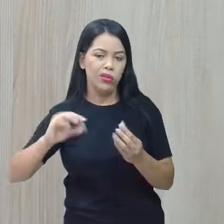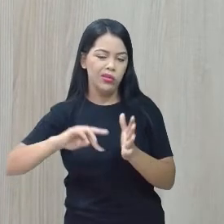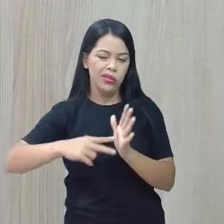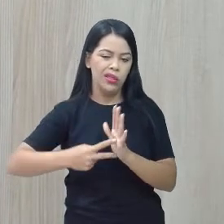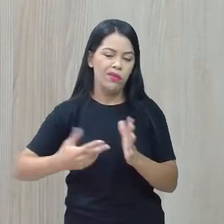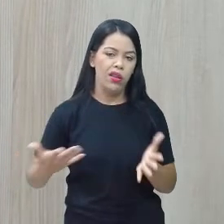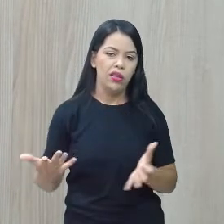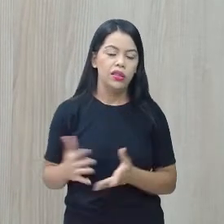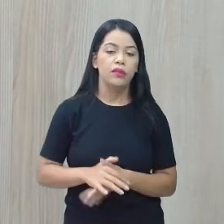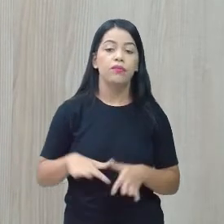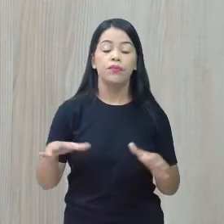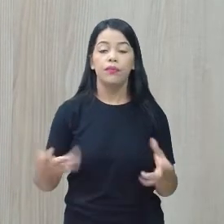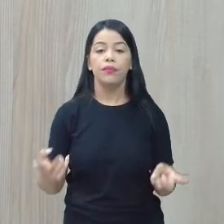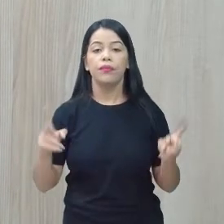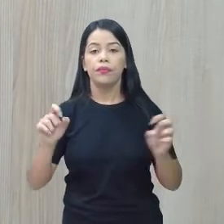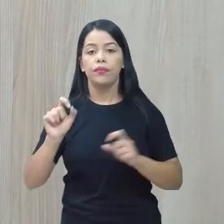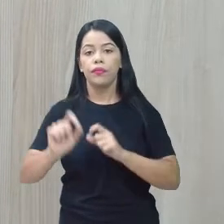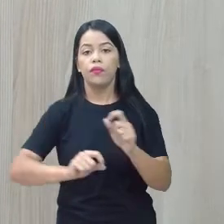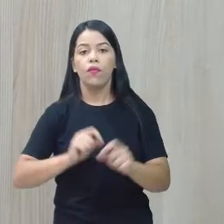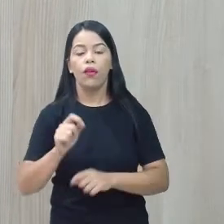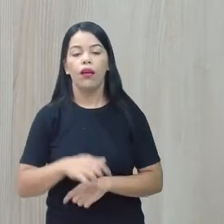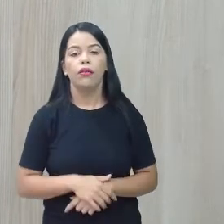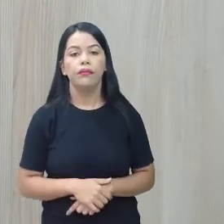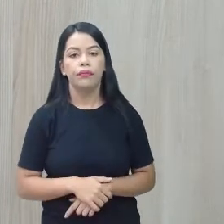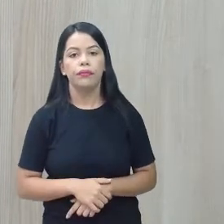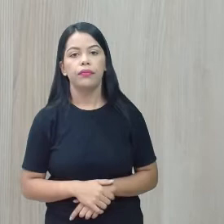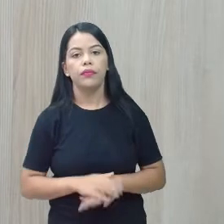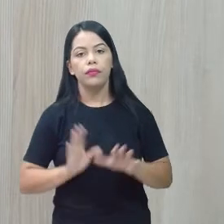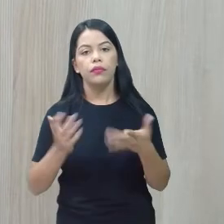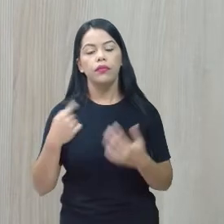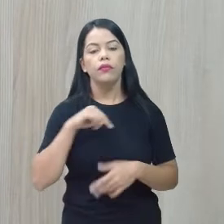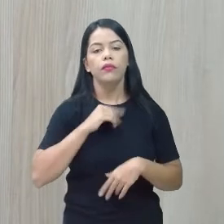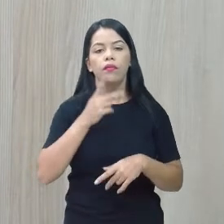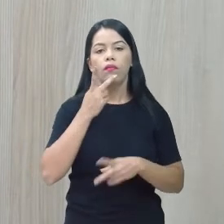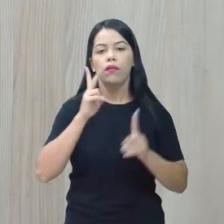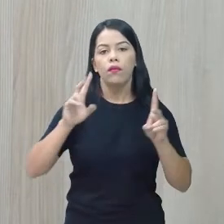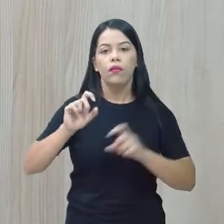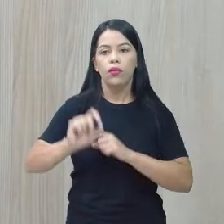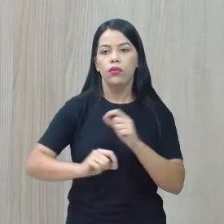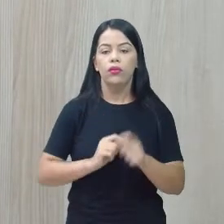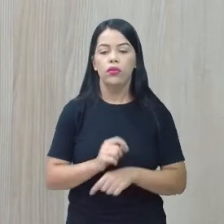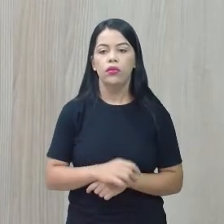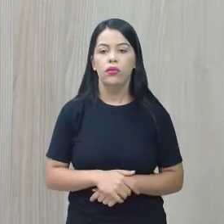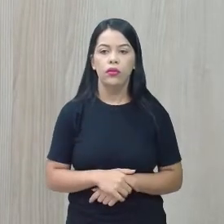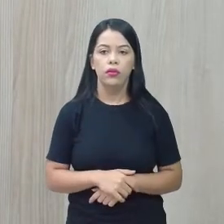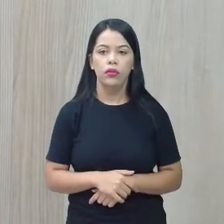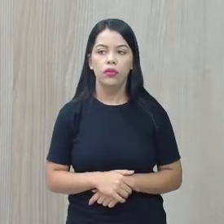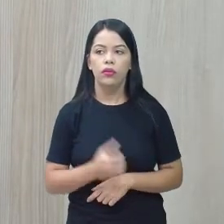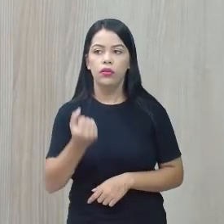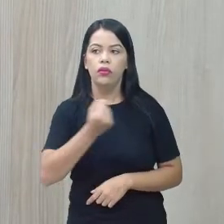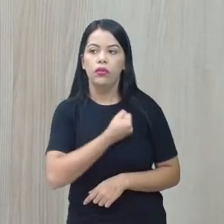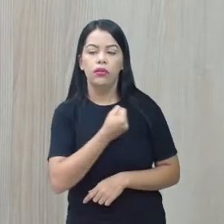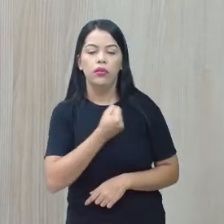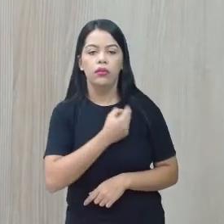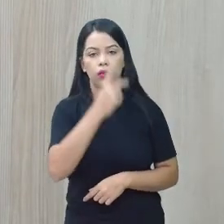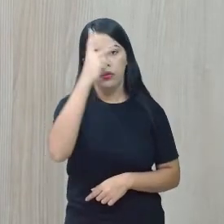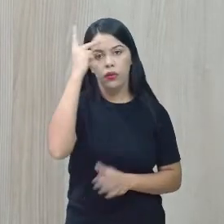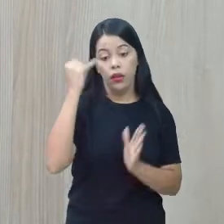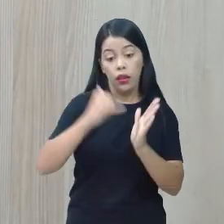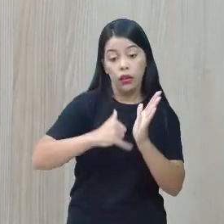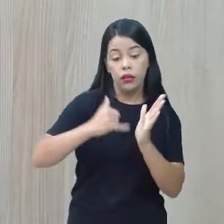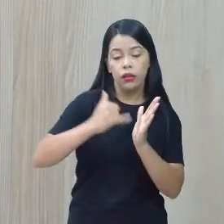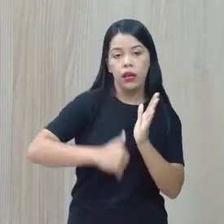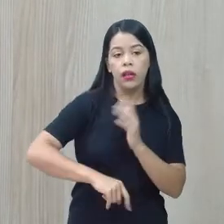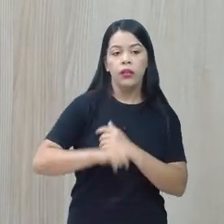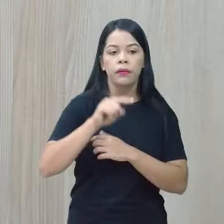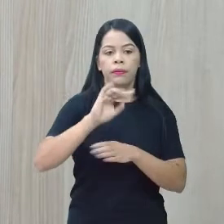Então essas questões aí que ela falou também, da questão lá do número de inscritos lá no YouTube,